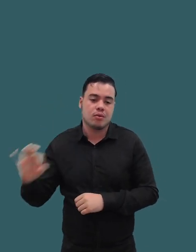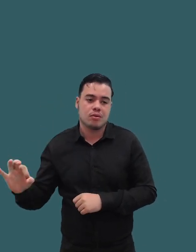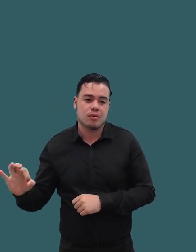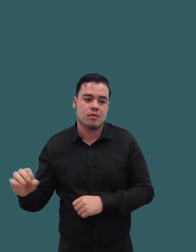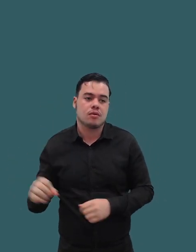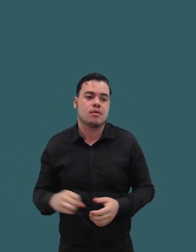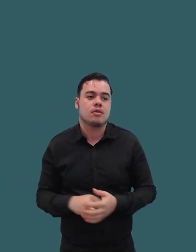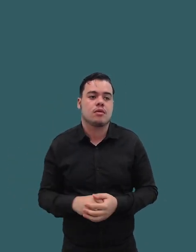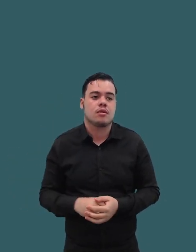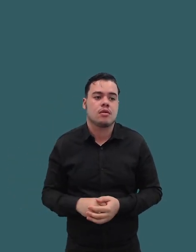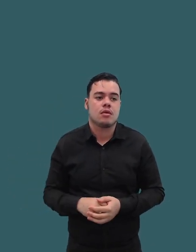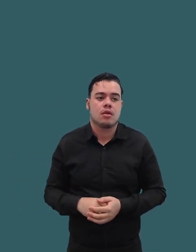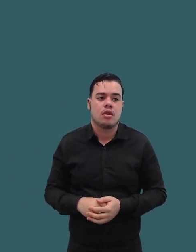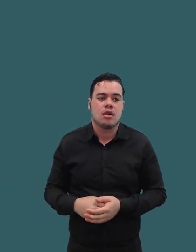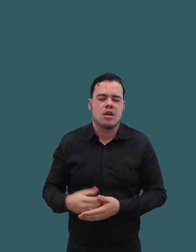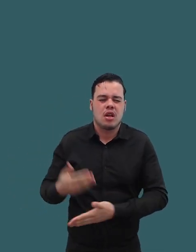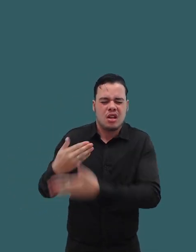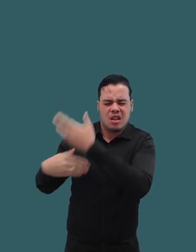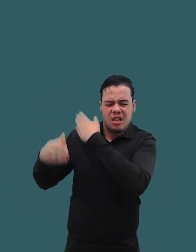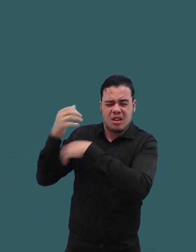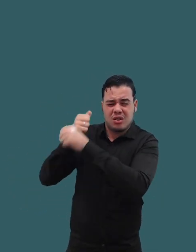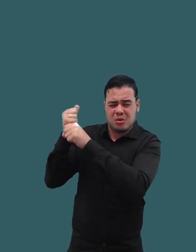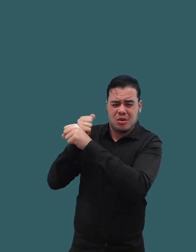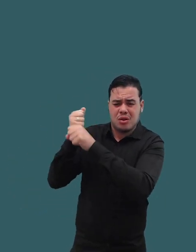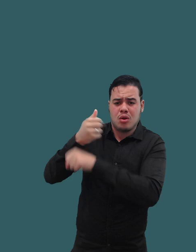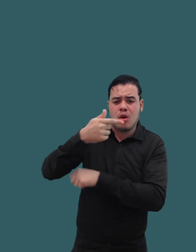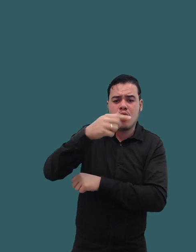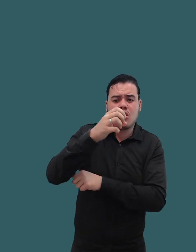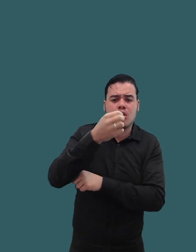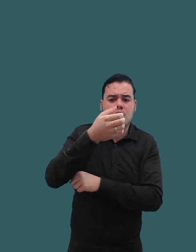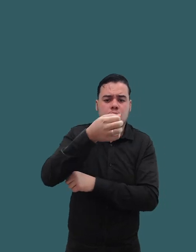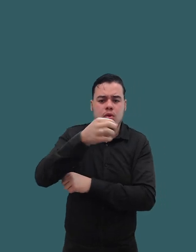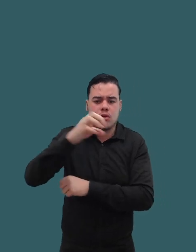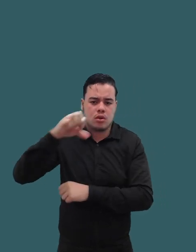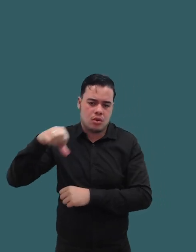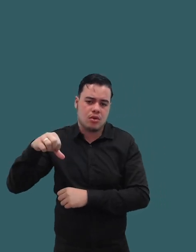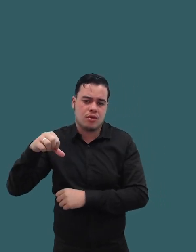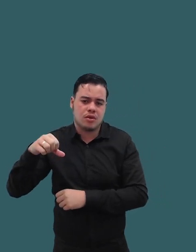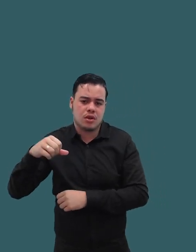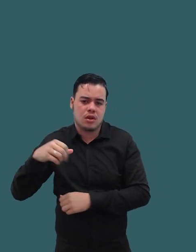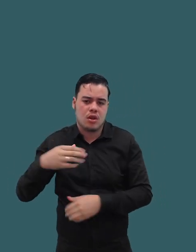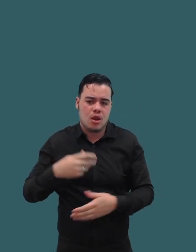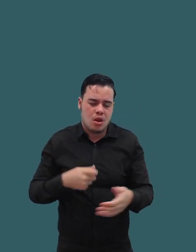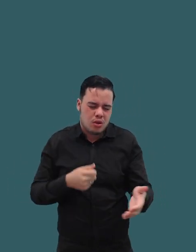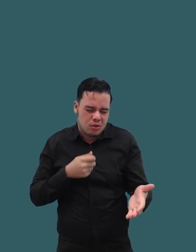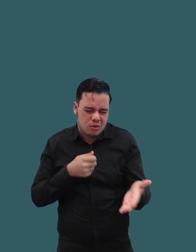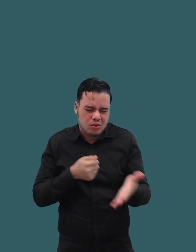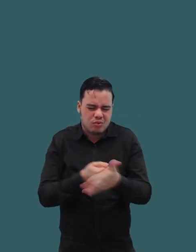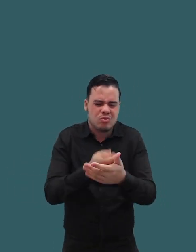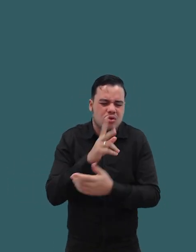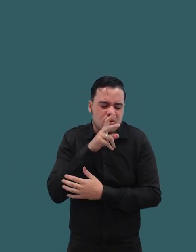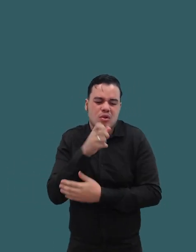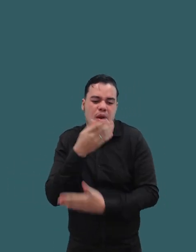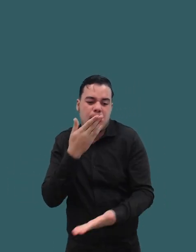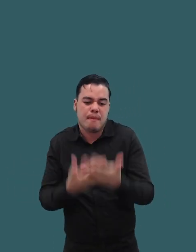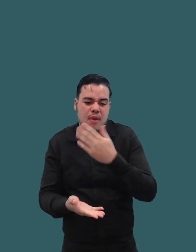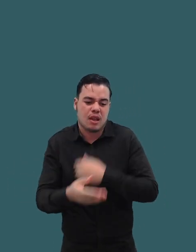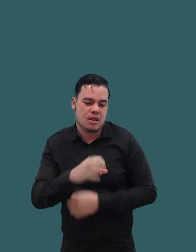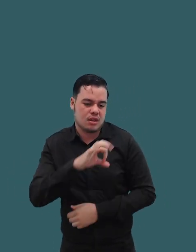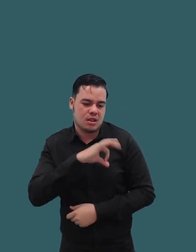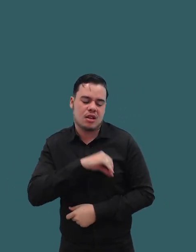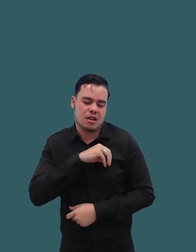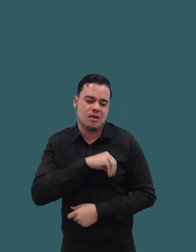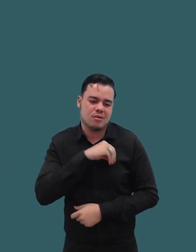nós temos, desde 2009, estudos do DIEESE que embasam o quanto tivemos perdas salariais,